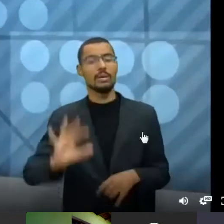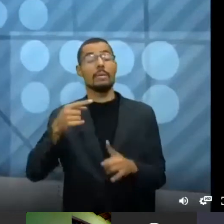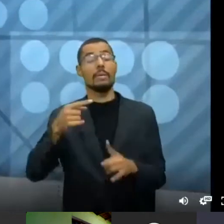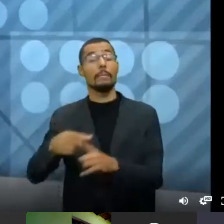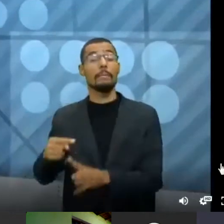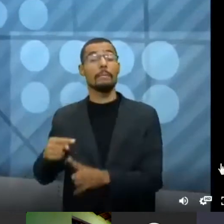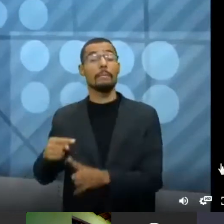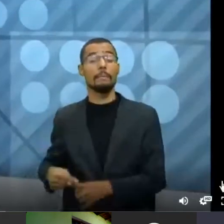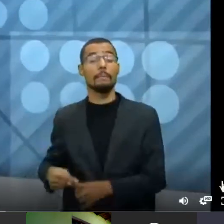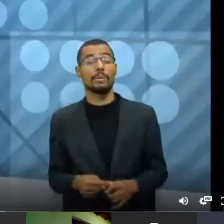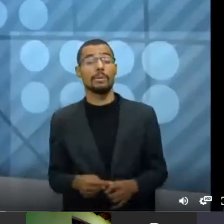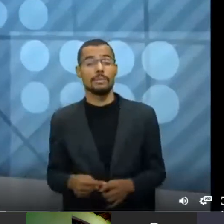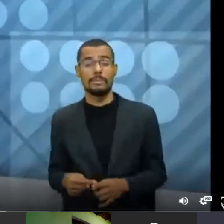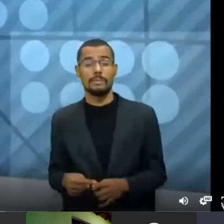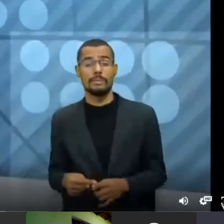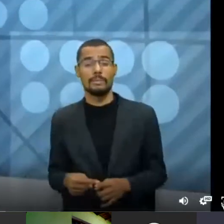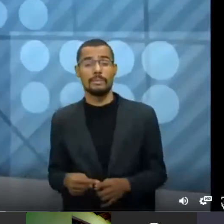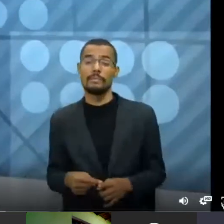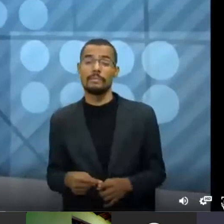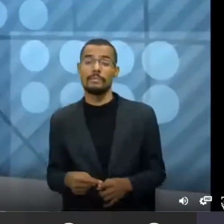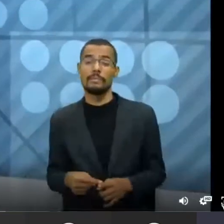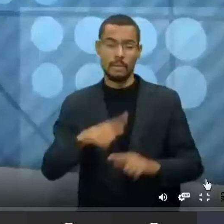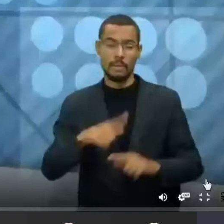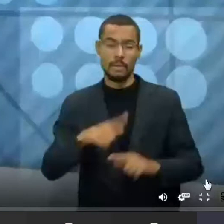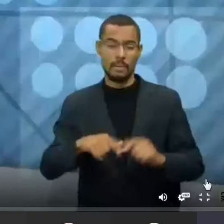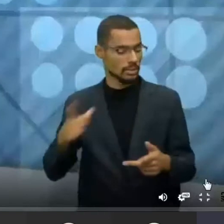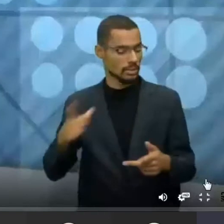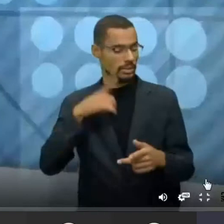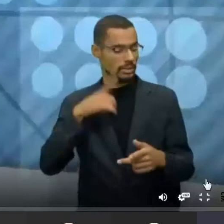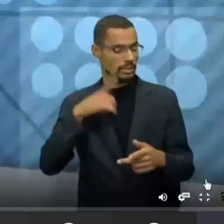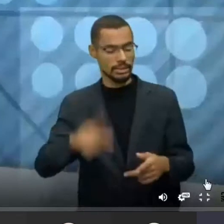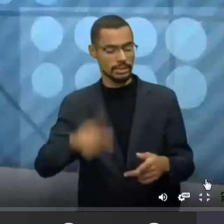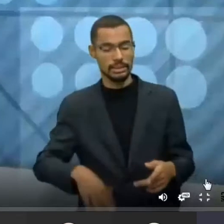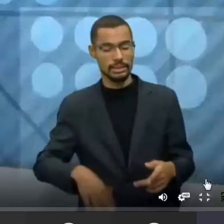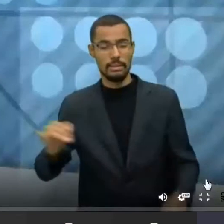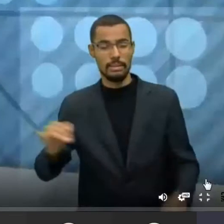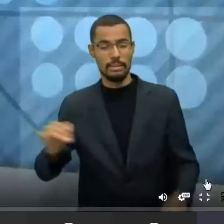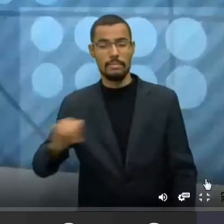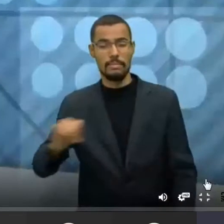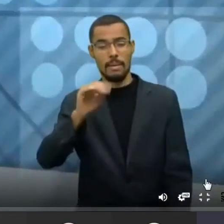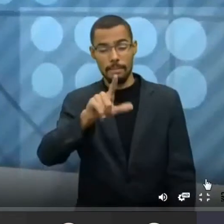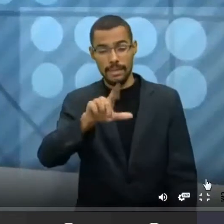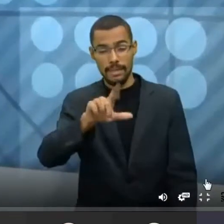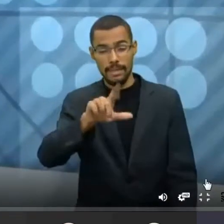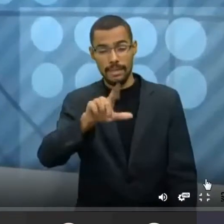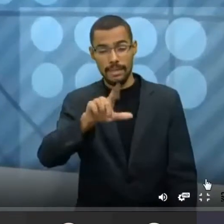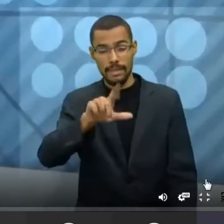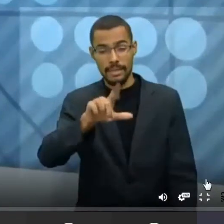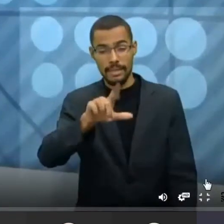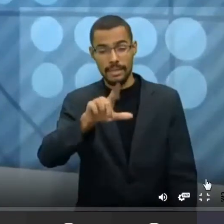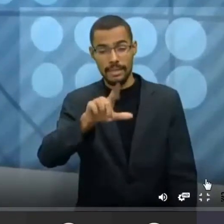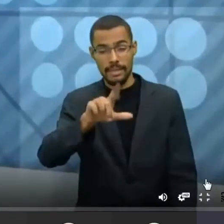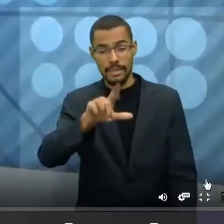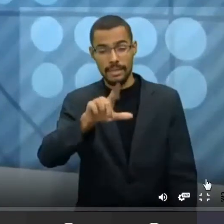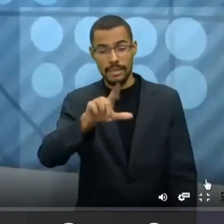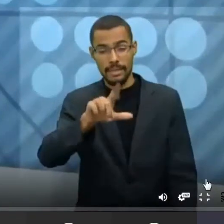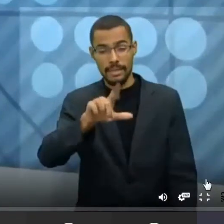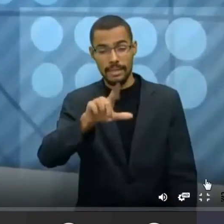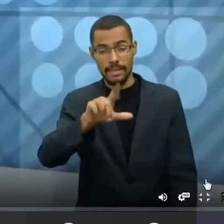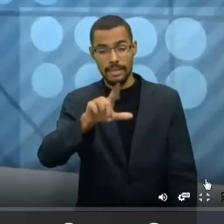acontecendo, porque eu tenho o produto da vesícula biliar, que é a bile, e o suco pancreático, que